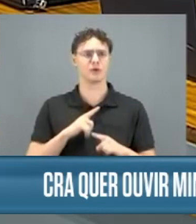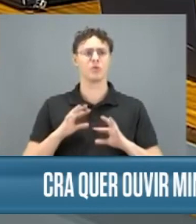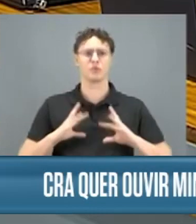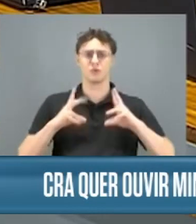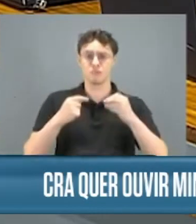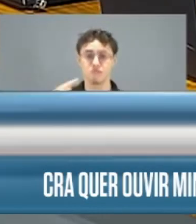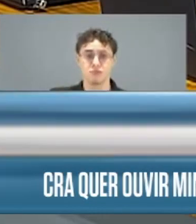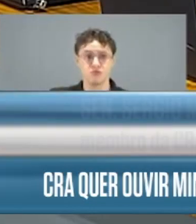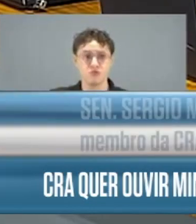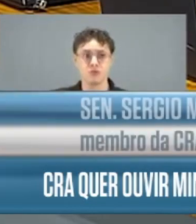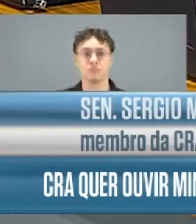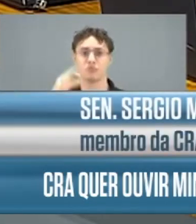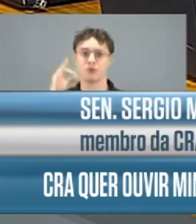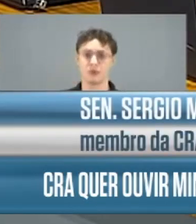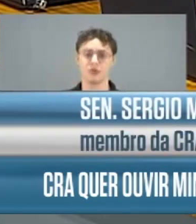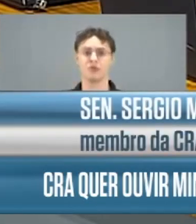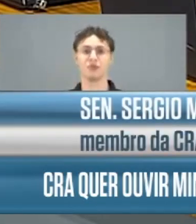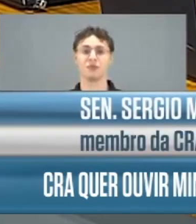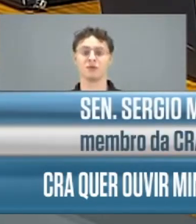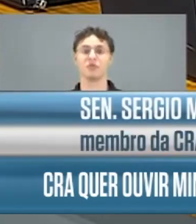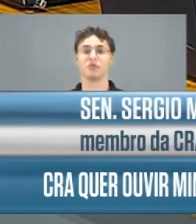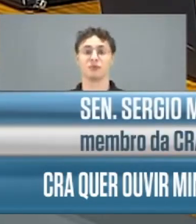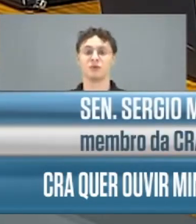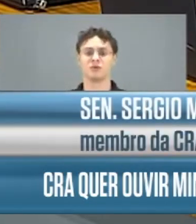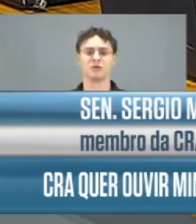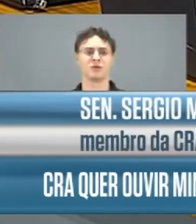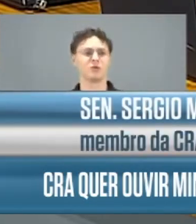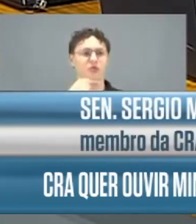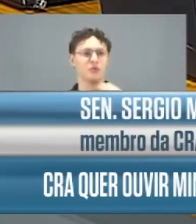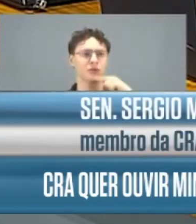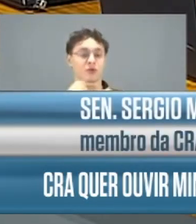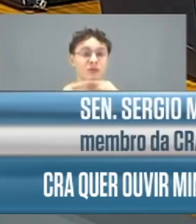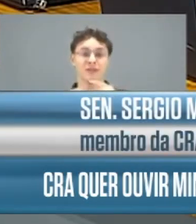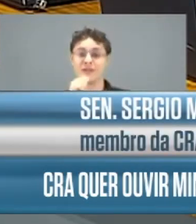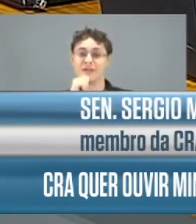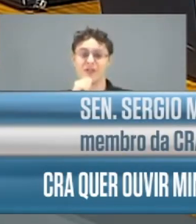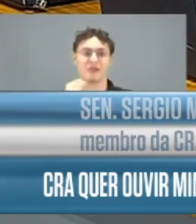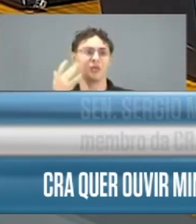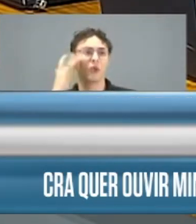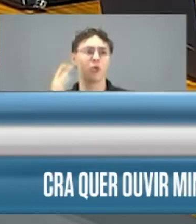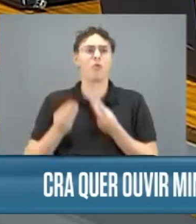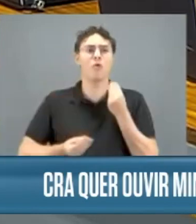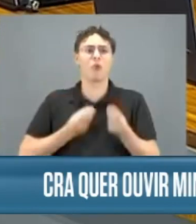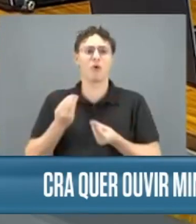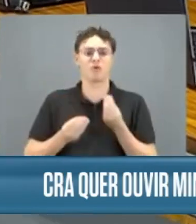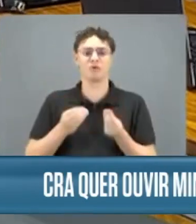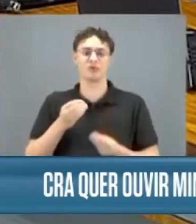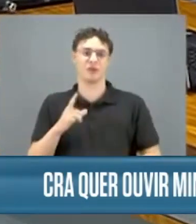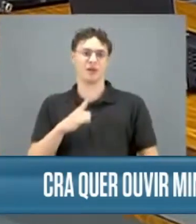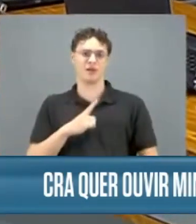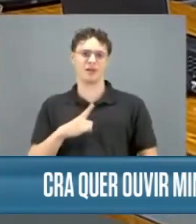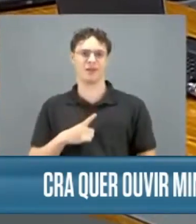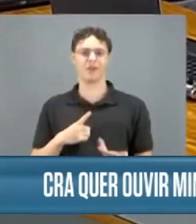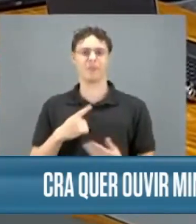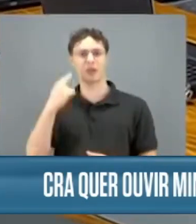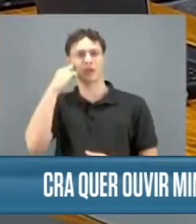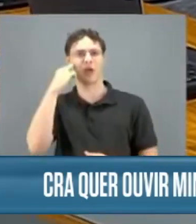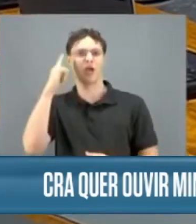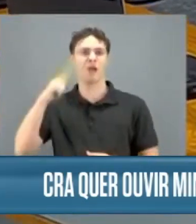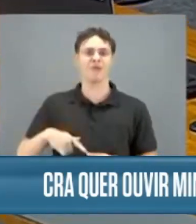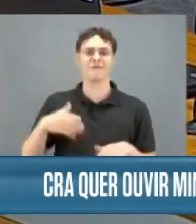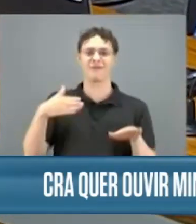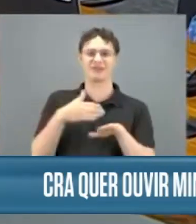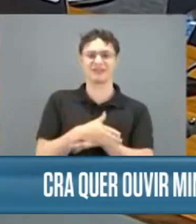discussão ameaça uma percepção nuvem no ar não sei se real ou imaginária de que haveria um abril de Invasões de terras